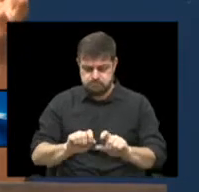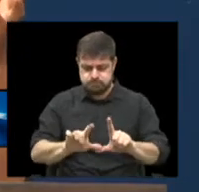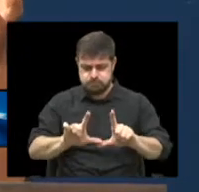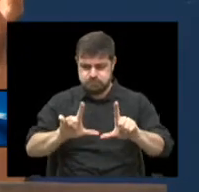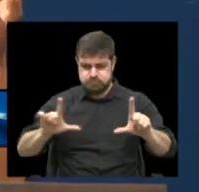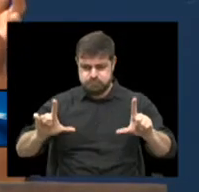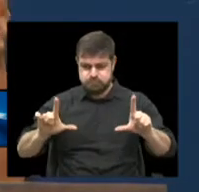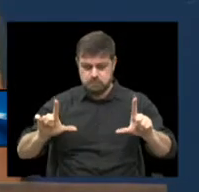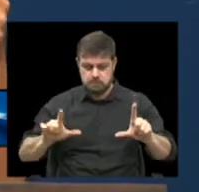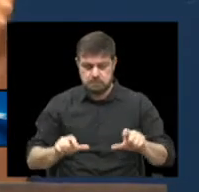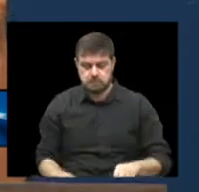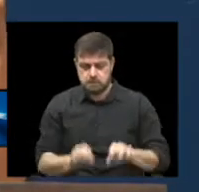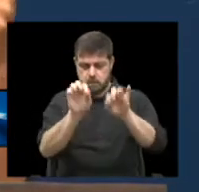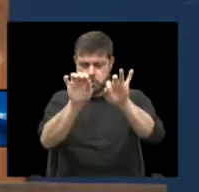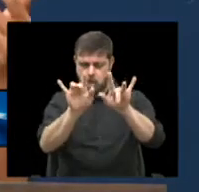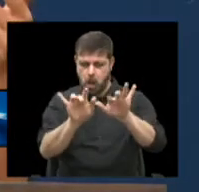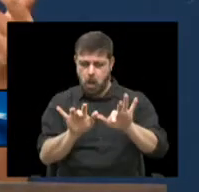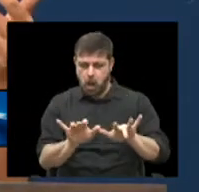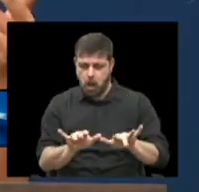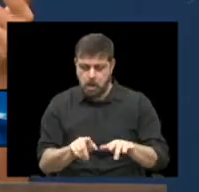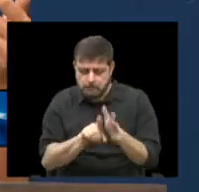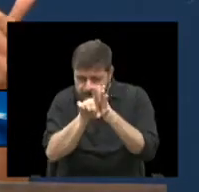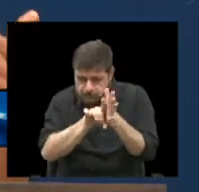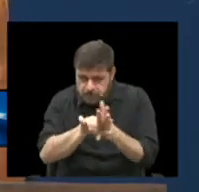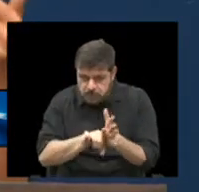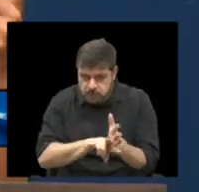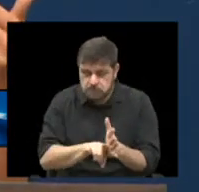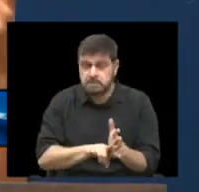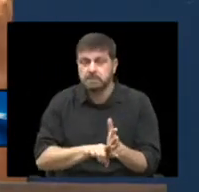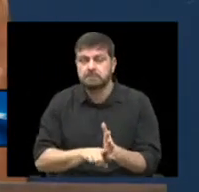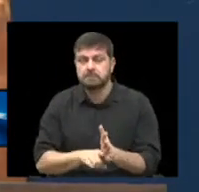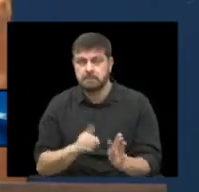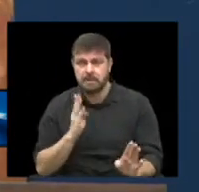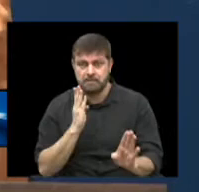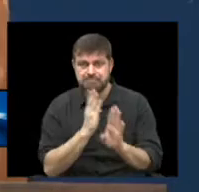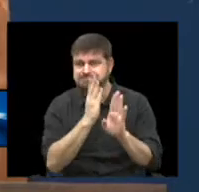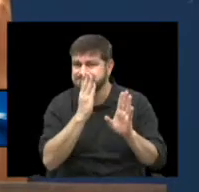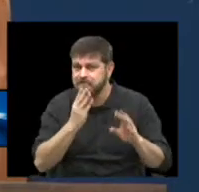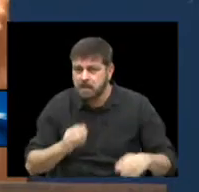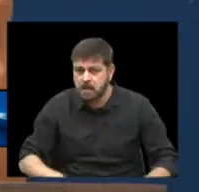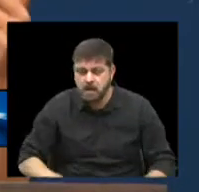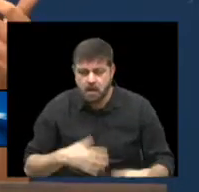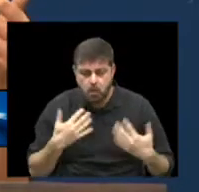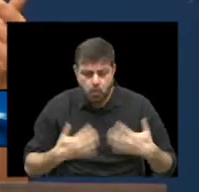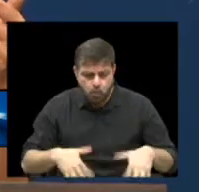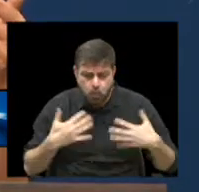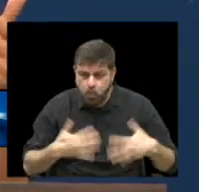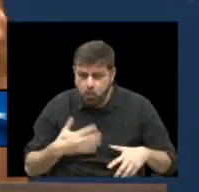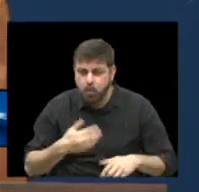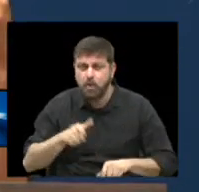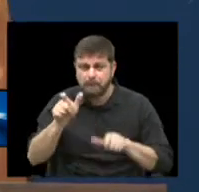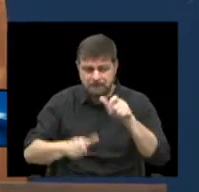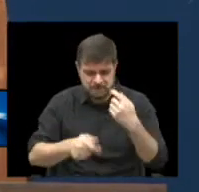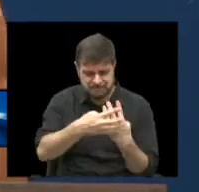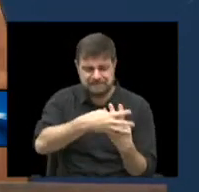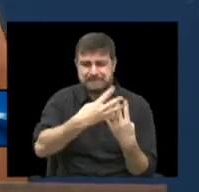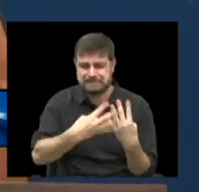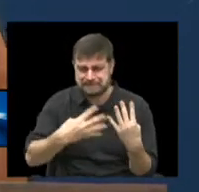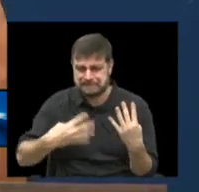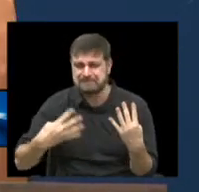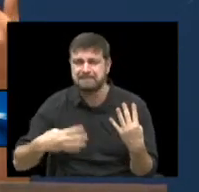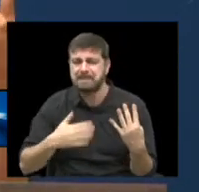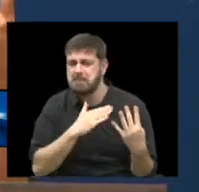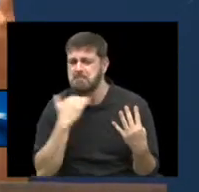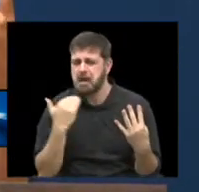ver como são impressionantes as mortes de LGBTs no Brasil, como são